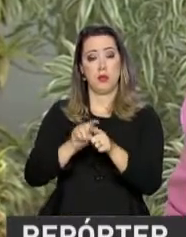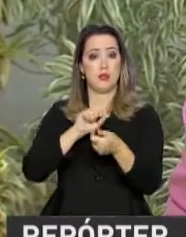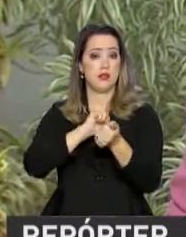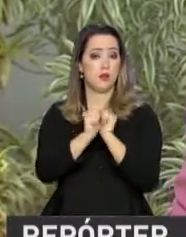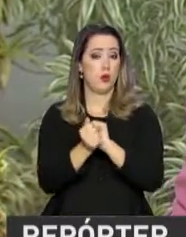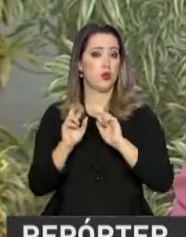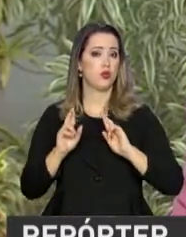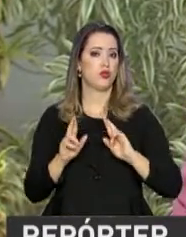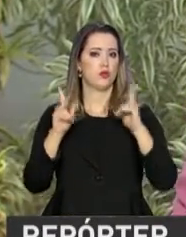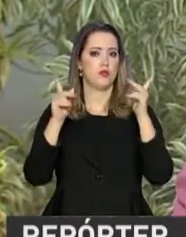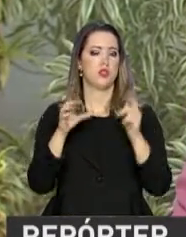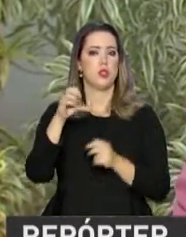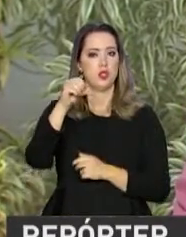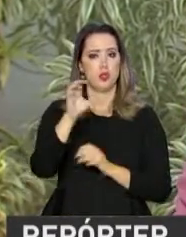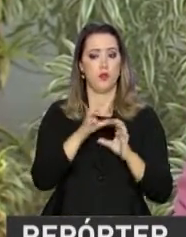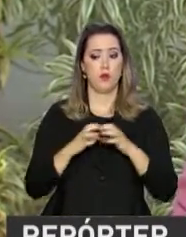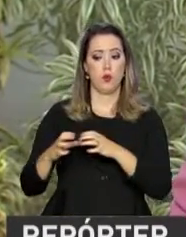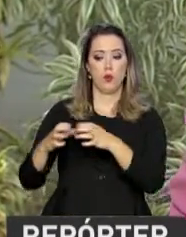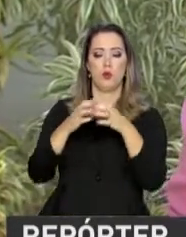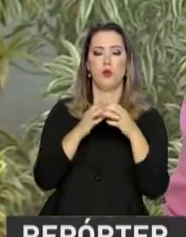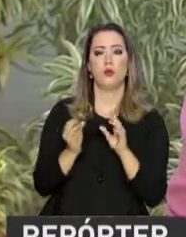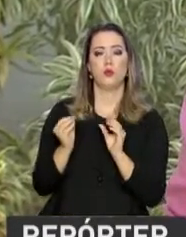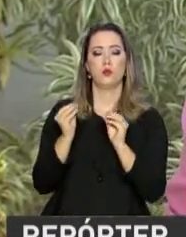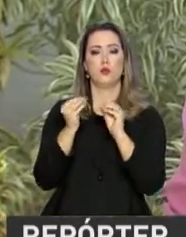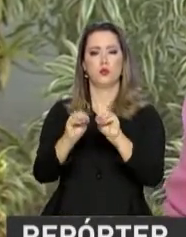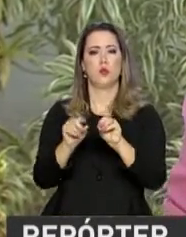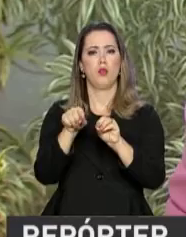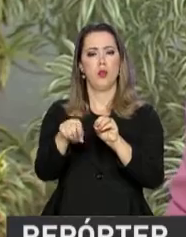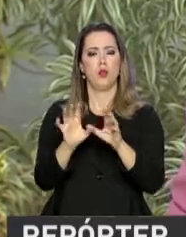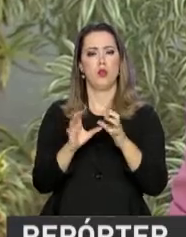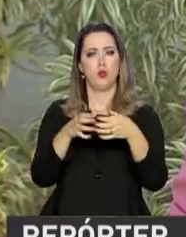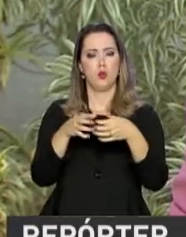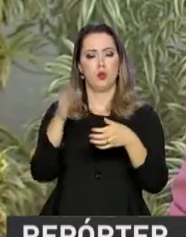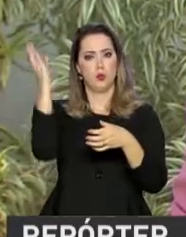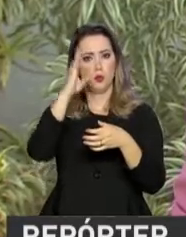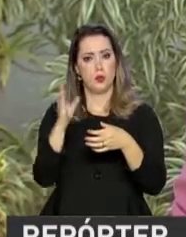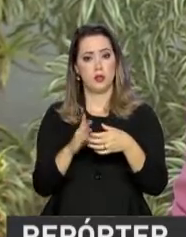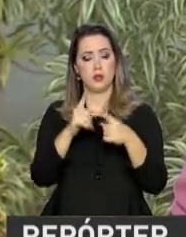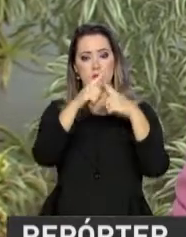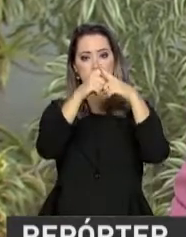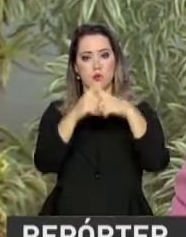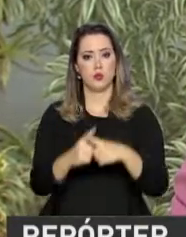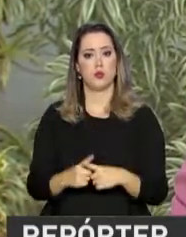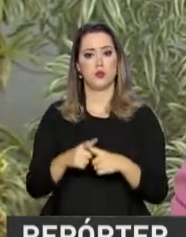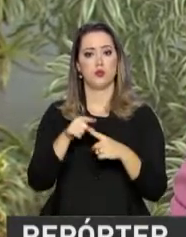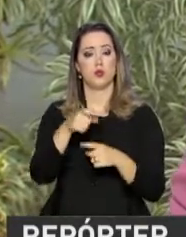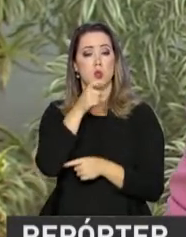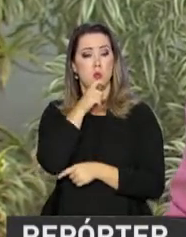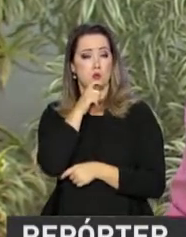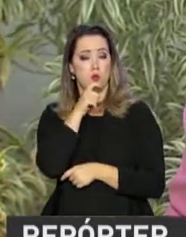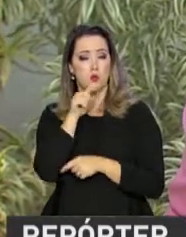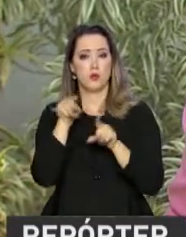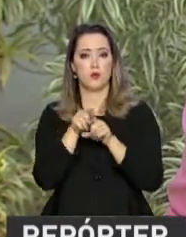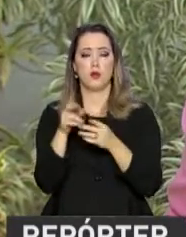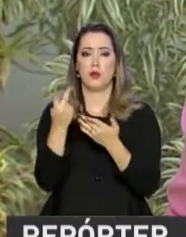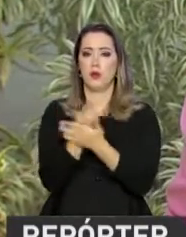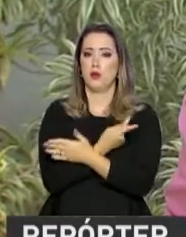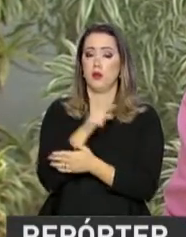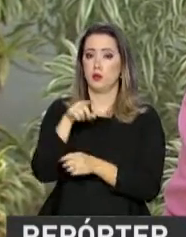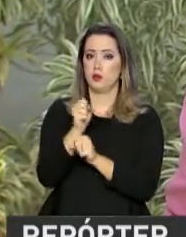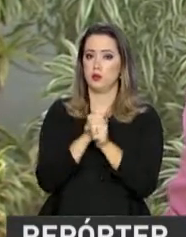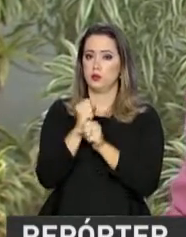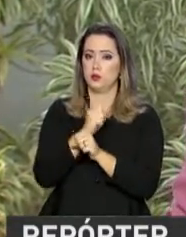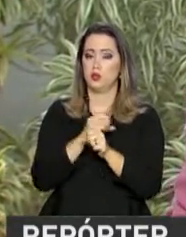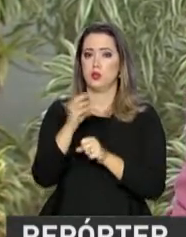nove atletas vão integrar a delegação brasileira que participa dos jogos olímpicos de inverno que acontecem este